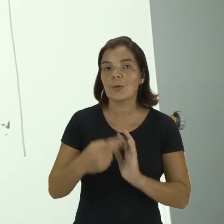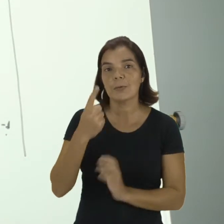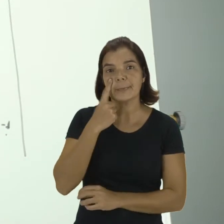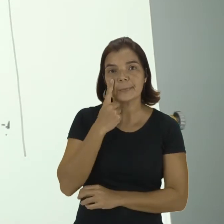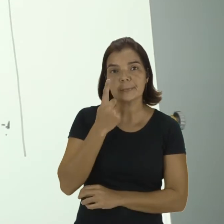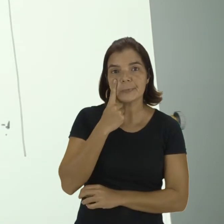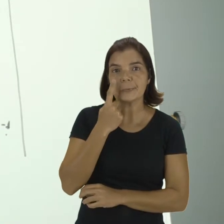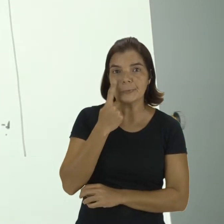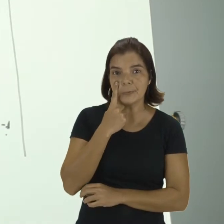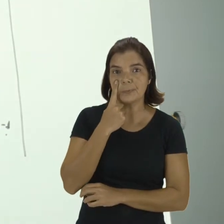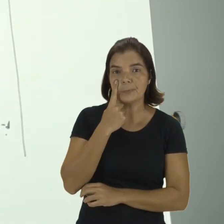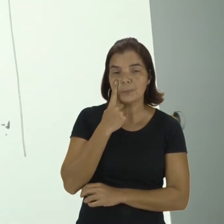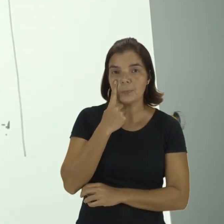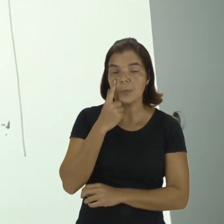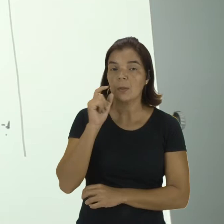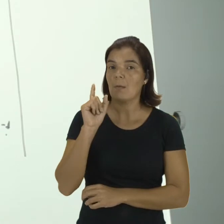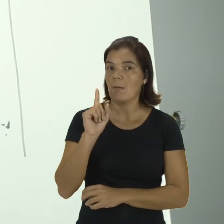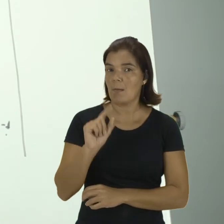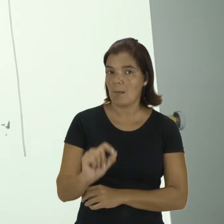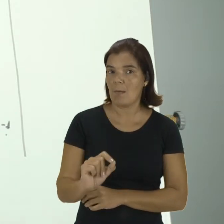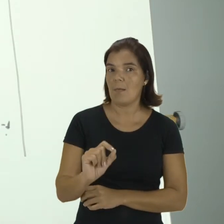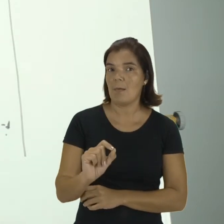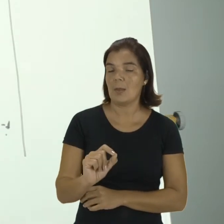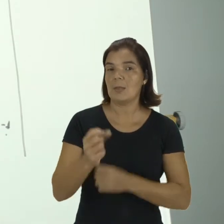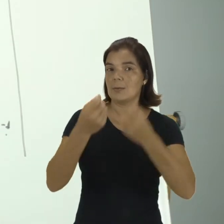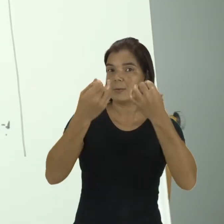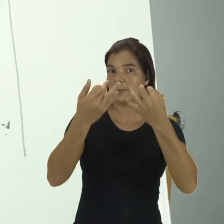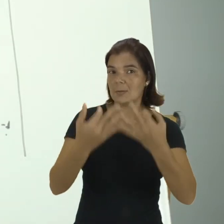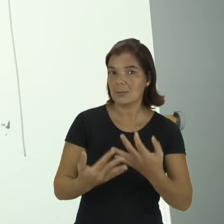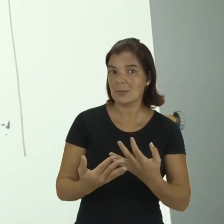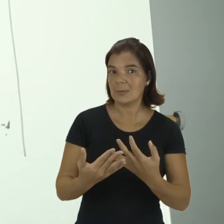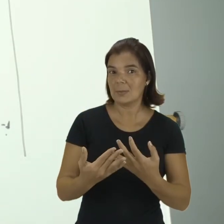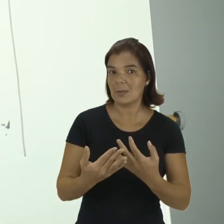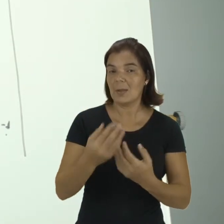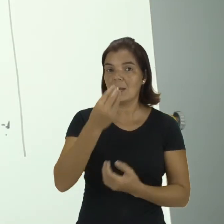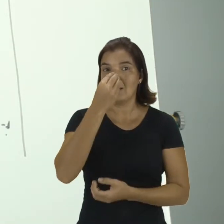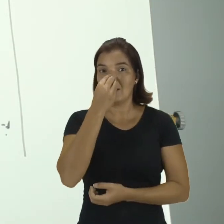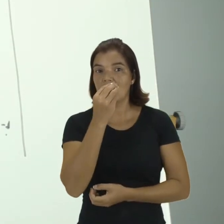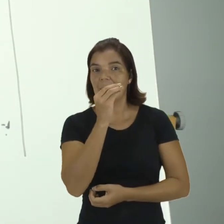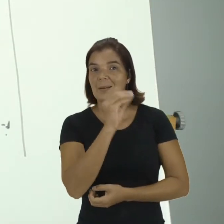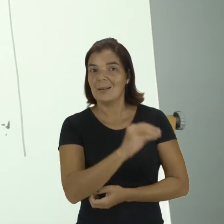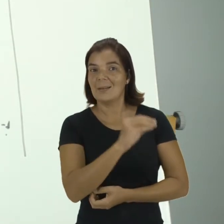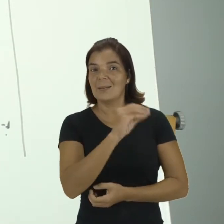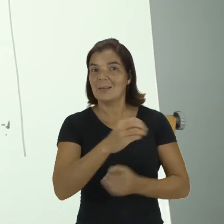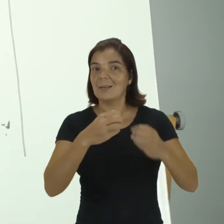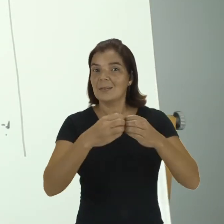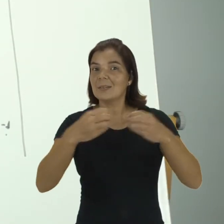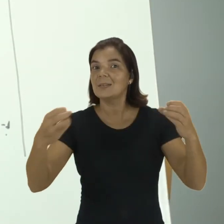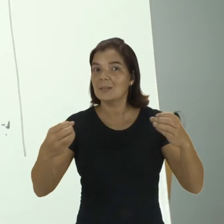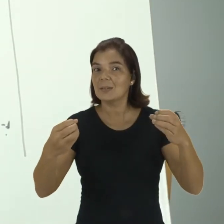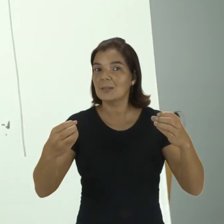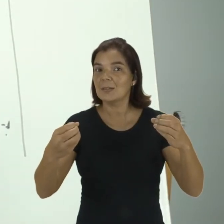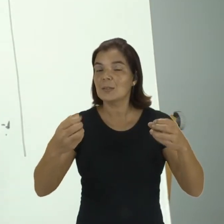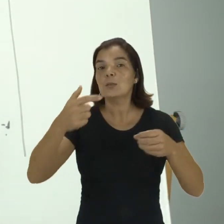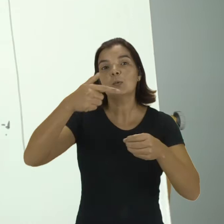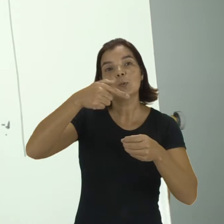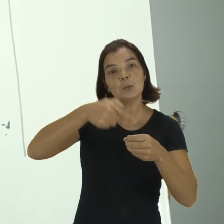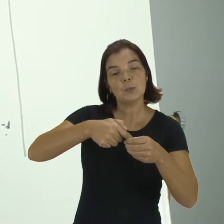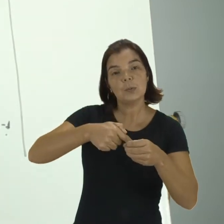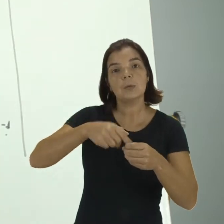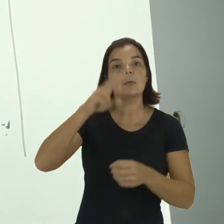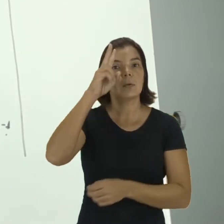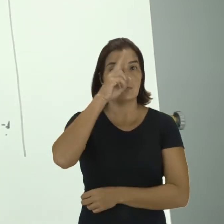observe o seguinte, que a questão ela diz para a gente desprezar a dilatação volumétrica do tanque.